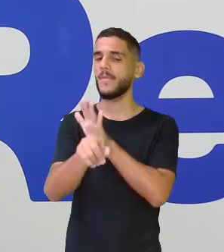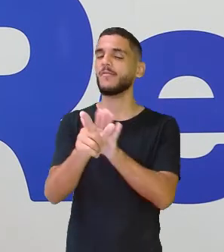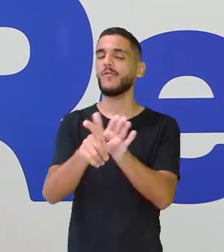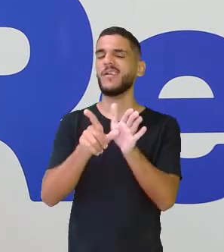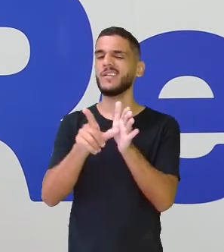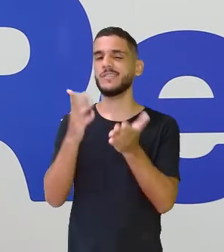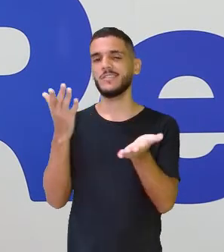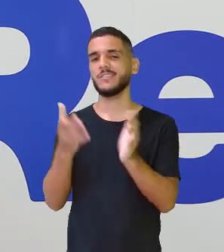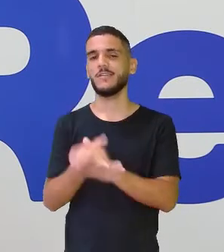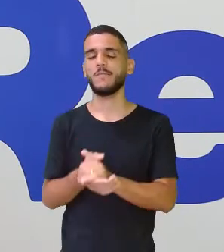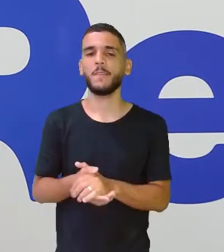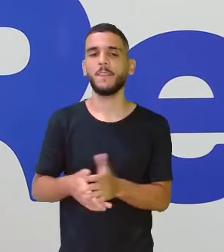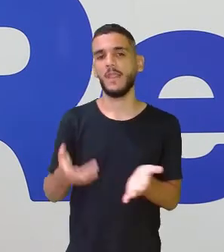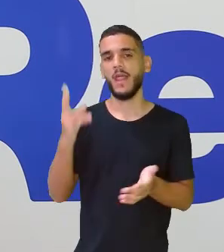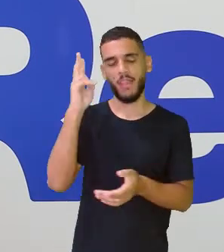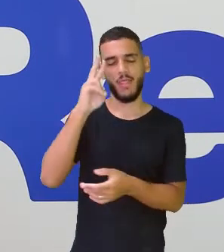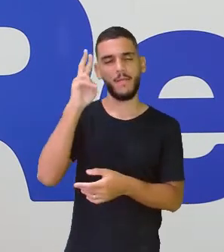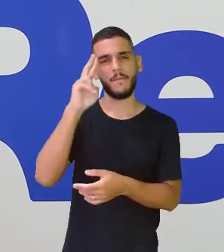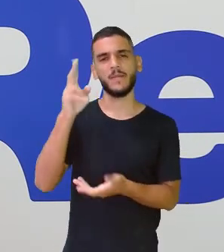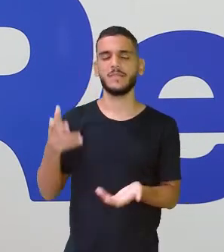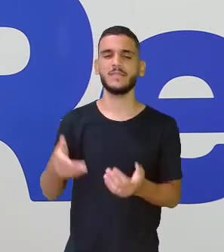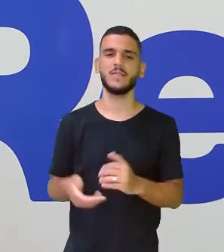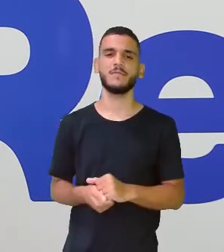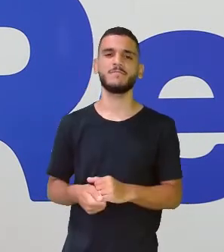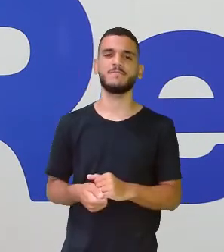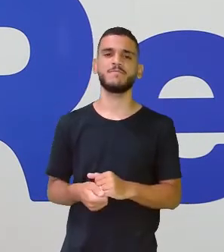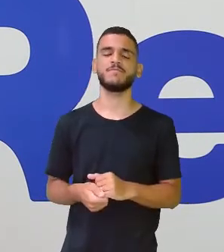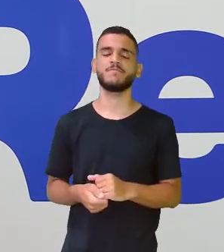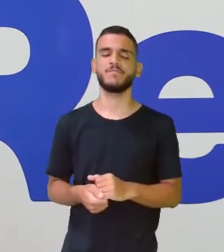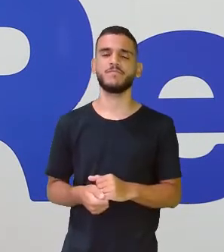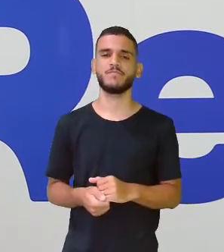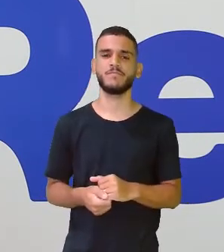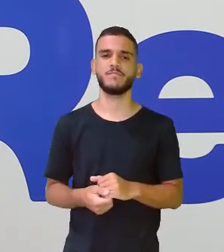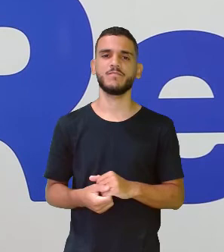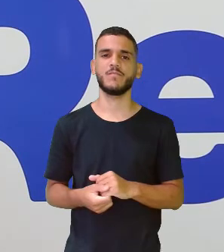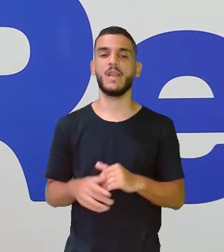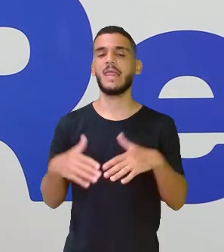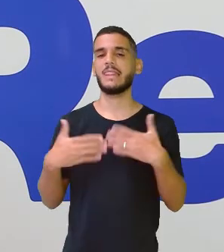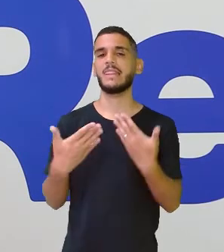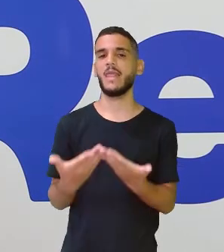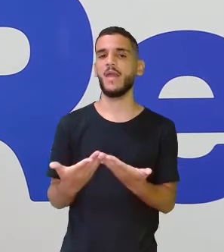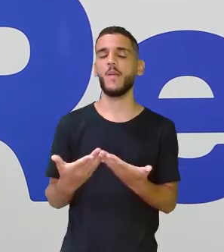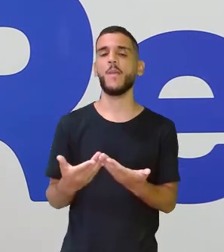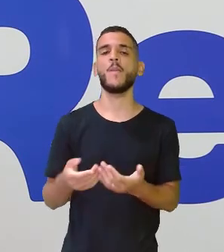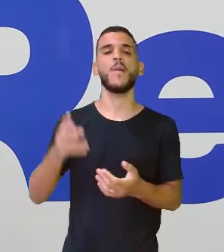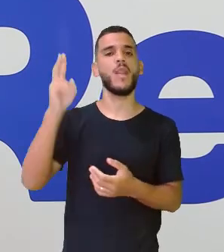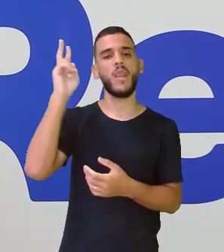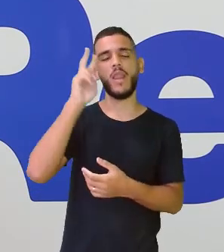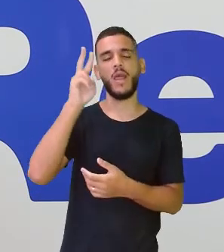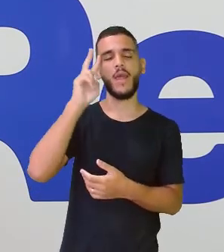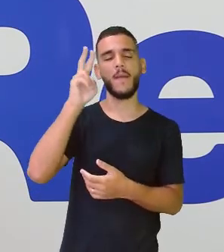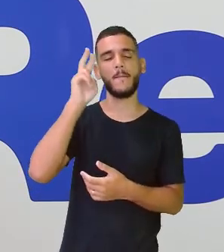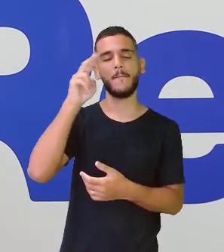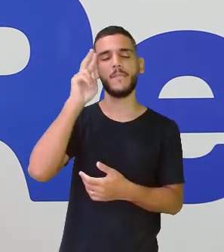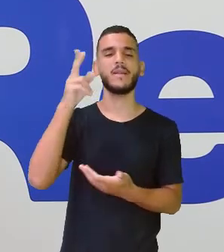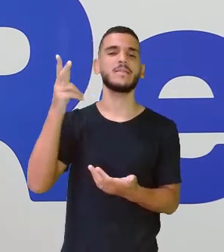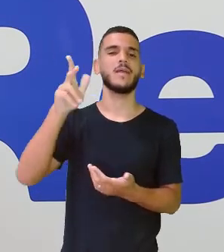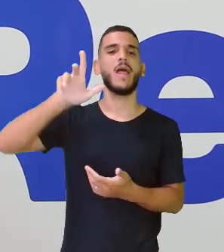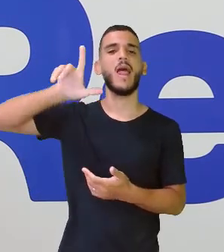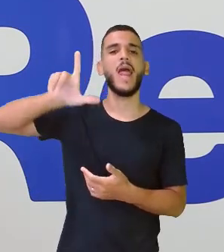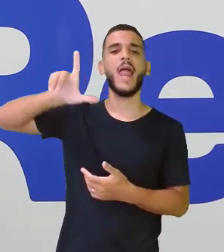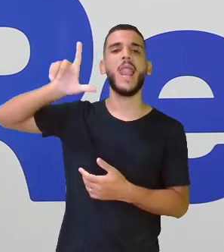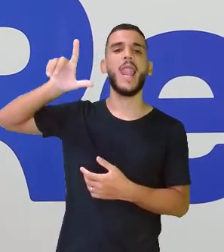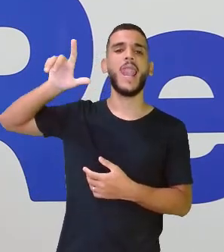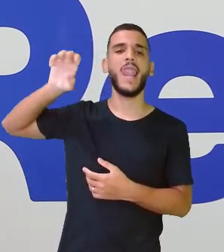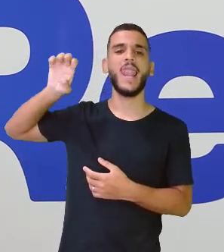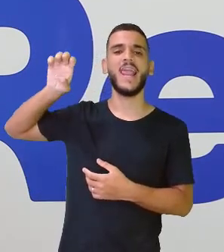né? Lembrança, né, Mauricé? Lembrança. Então, lembrança vem de que palavra? Qual é a palavra